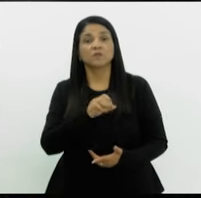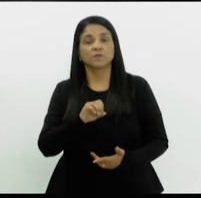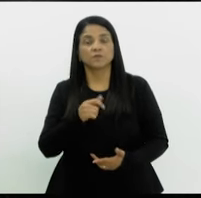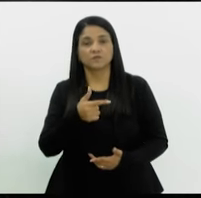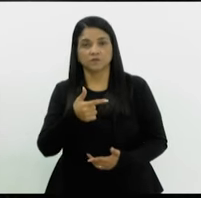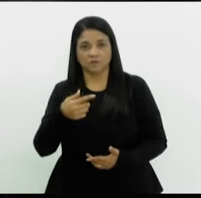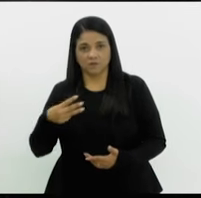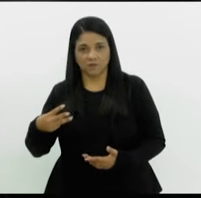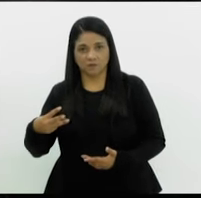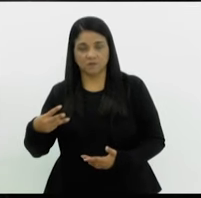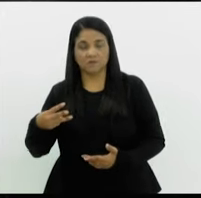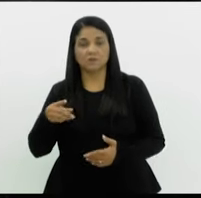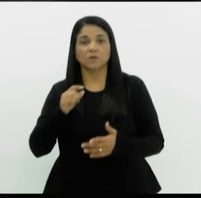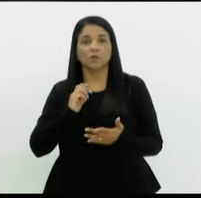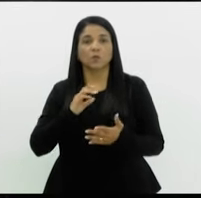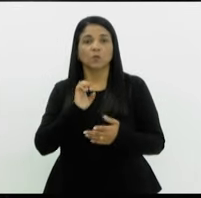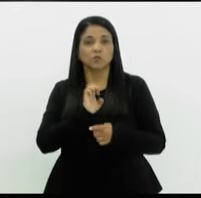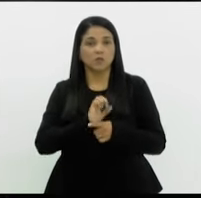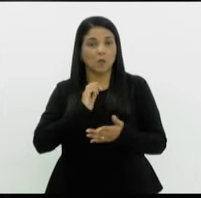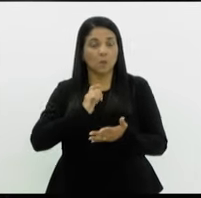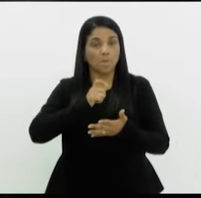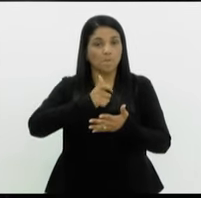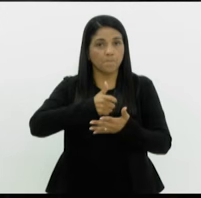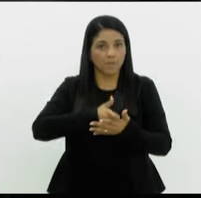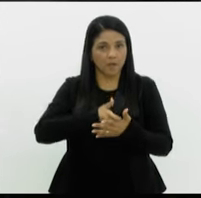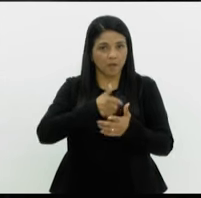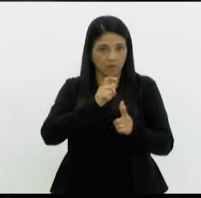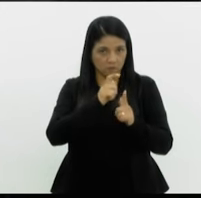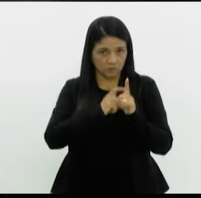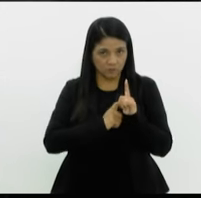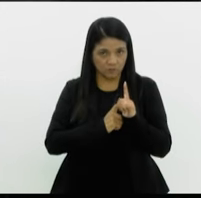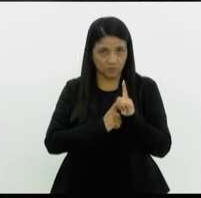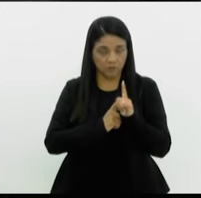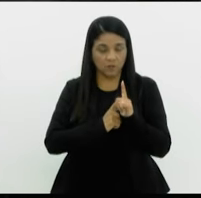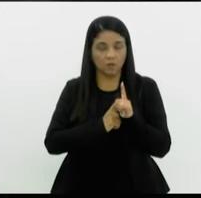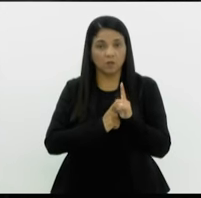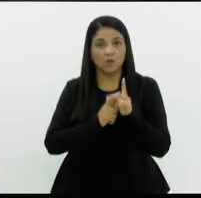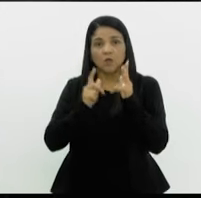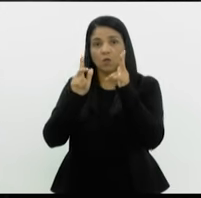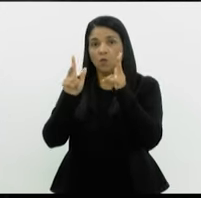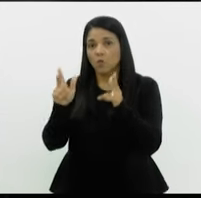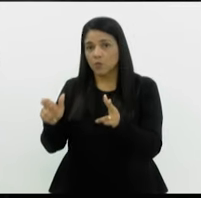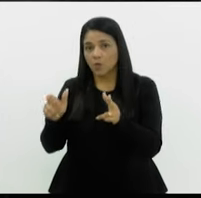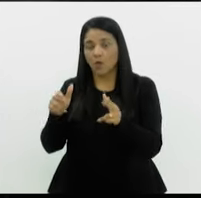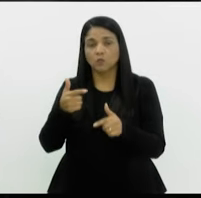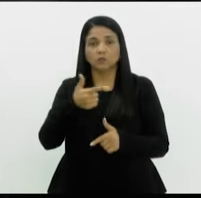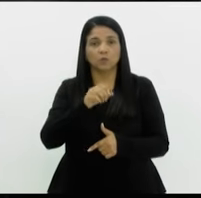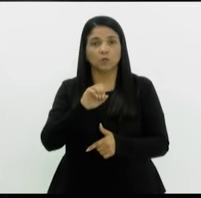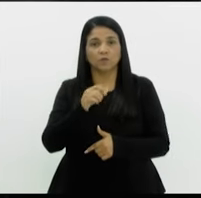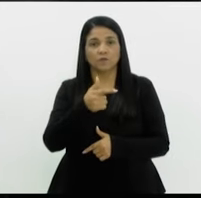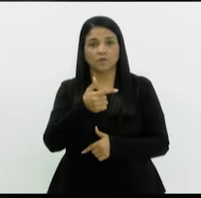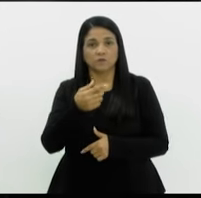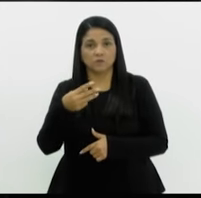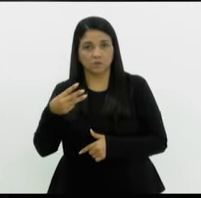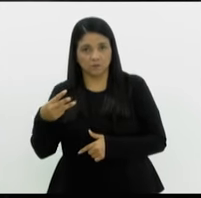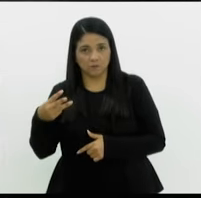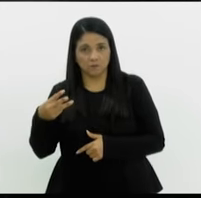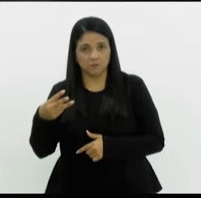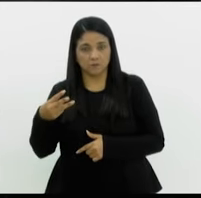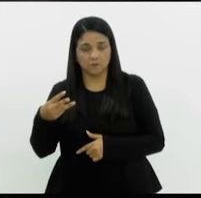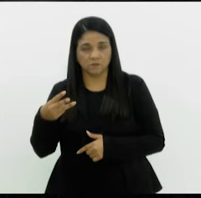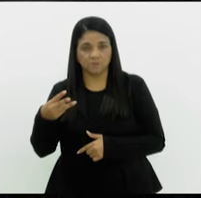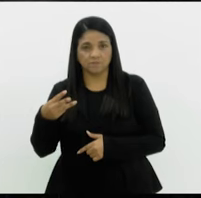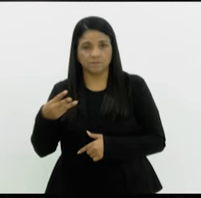o Estado só pagaria de serviço da dívida o que pagou em 2023, o